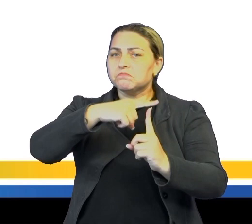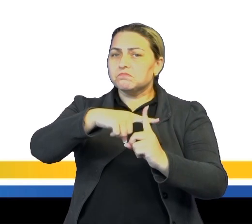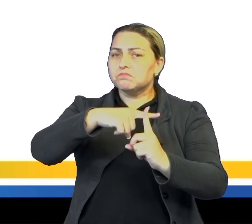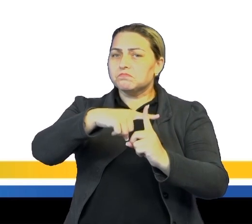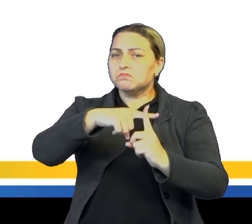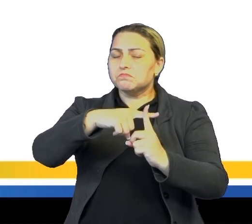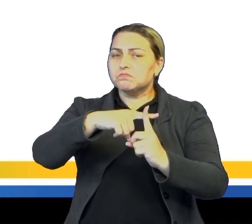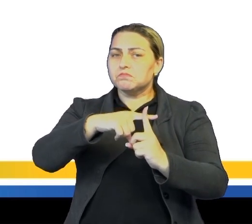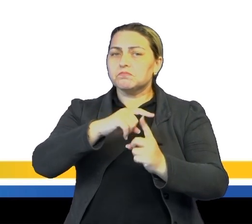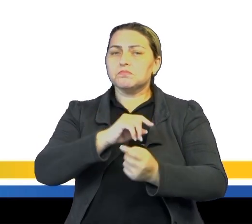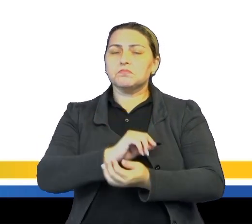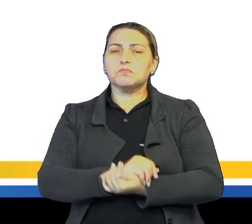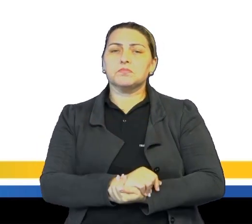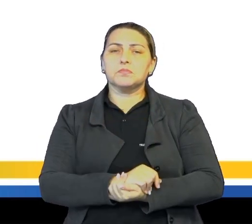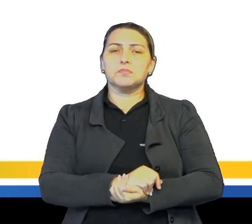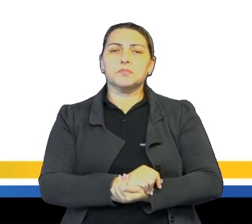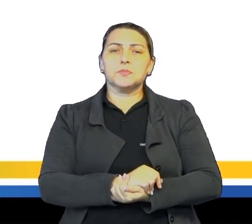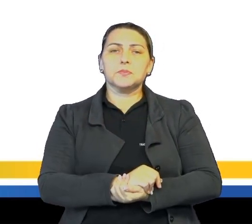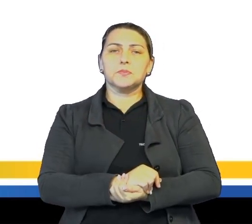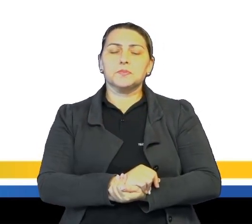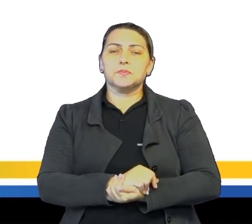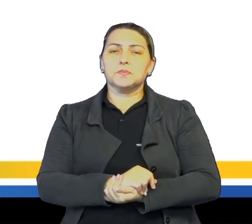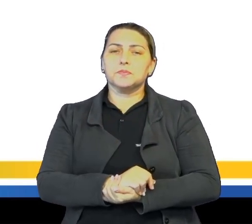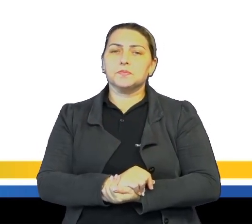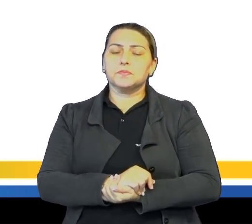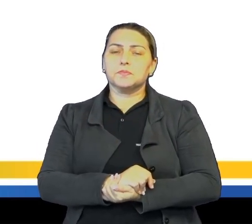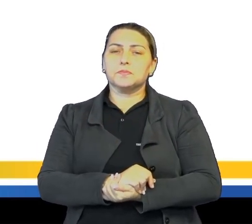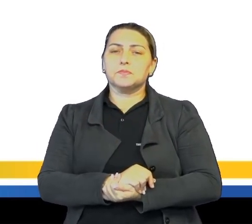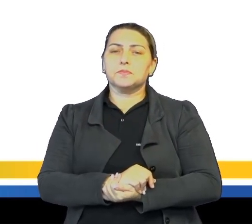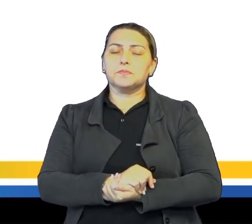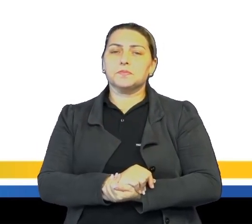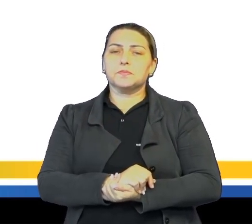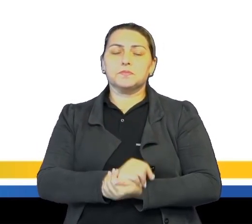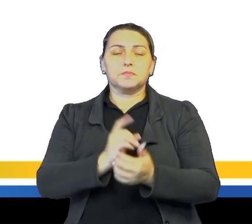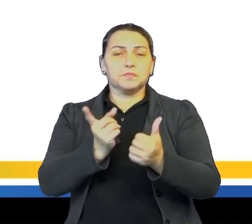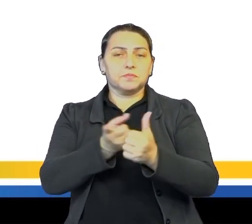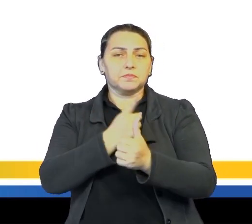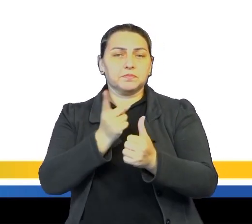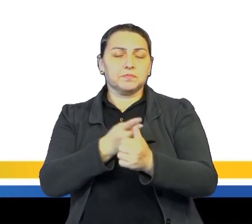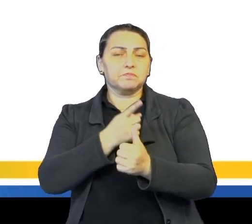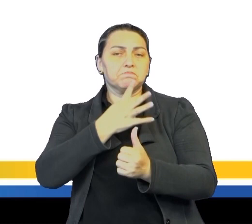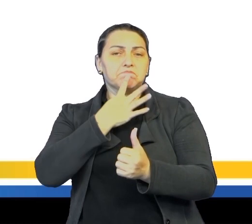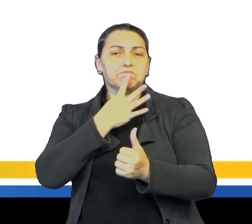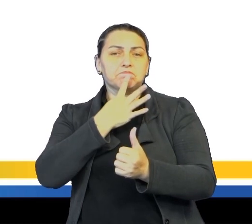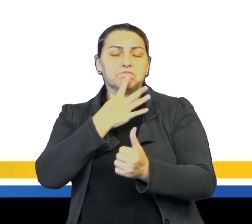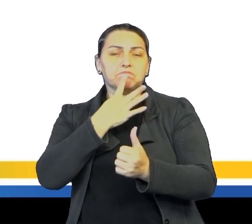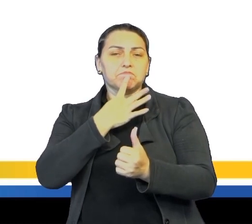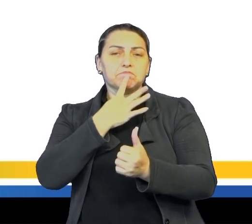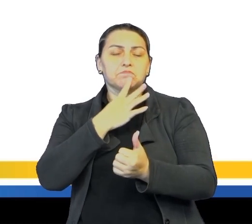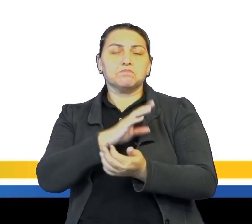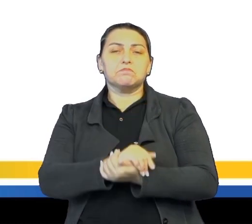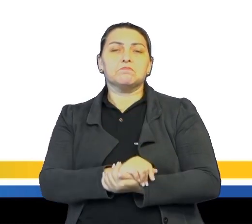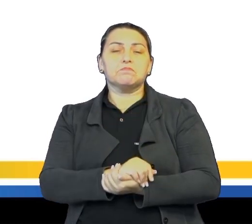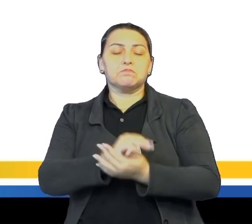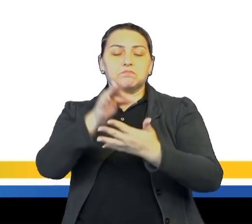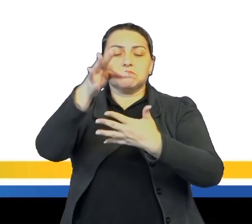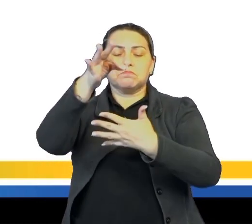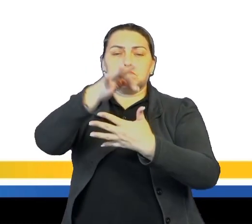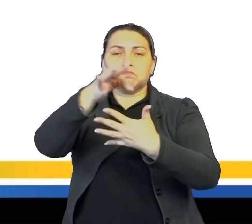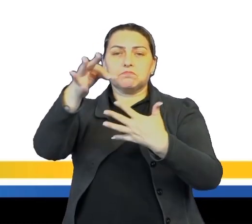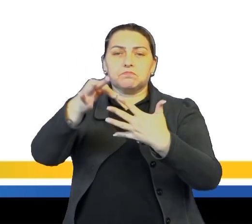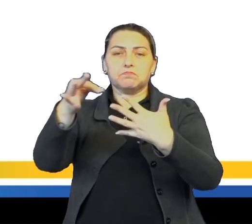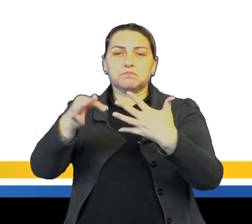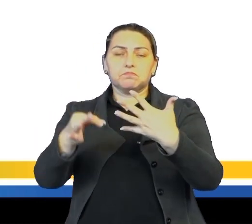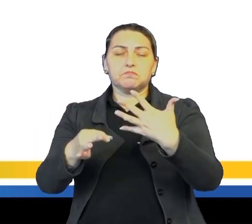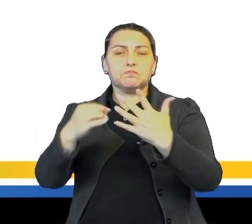Como que eu faço professora para realizar uma adição primeiro você tem que conhecer os elementos